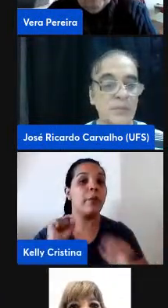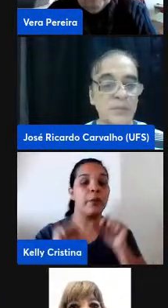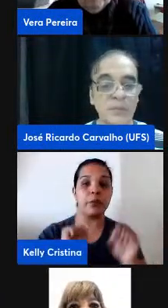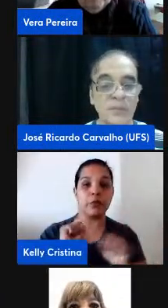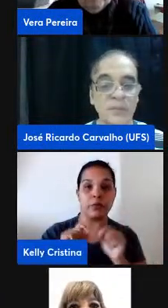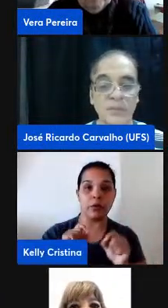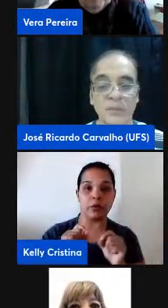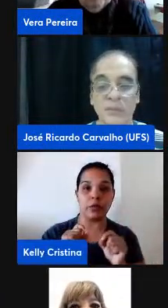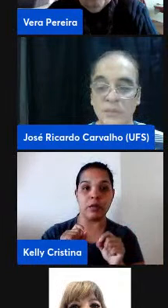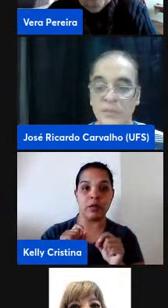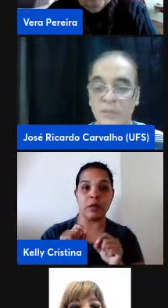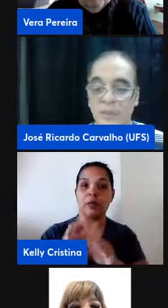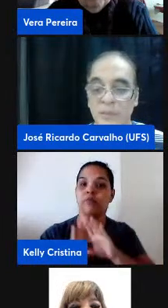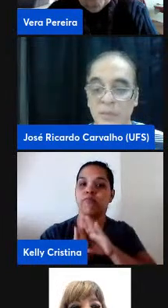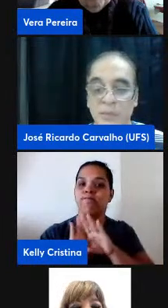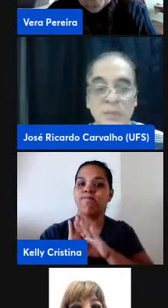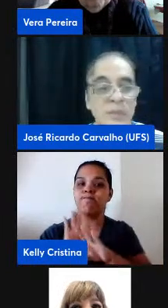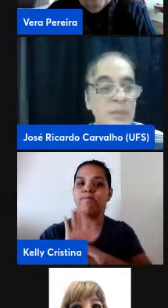procedimentos,